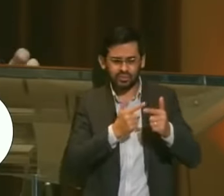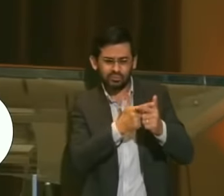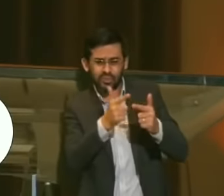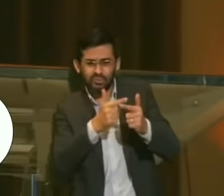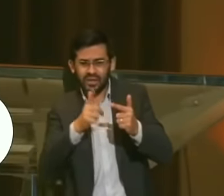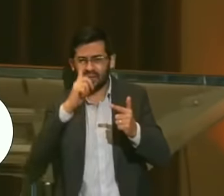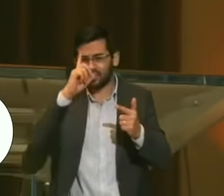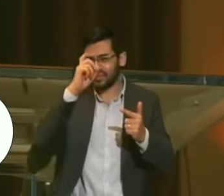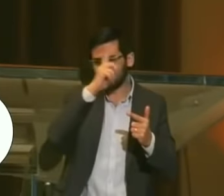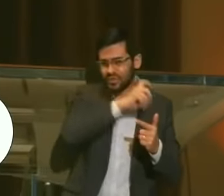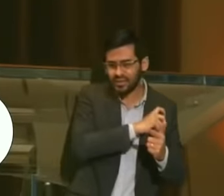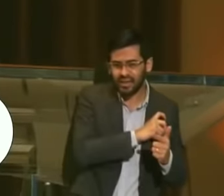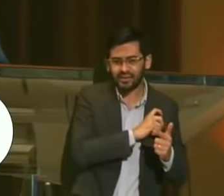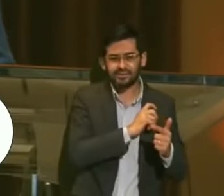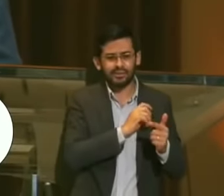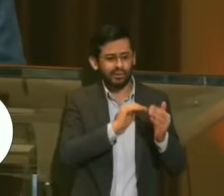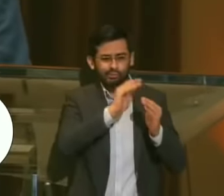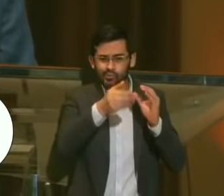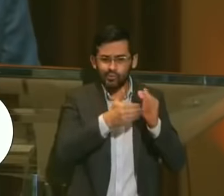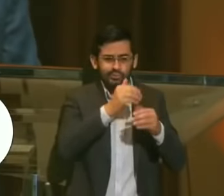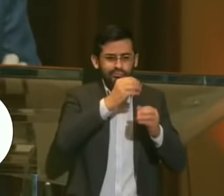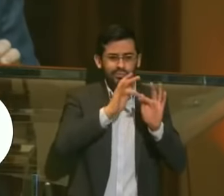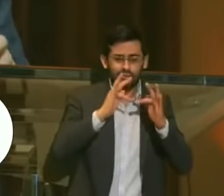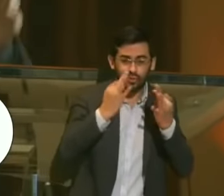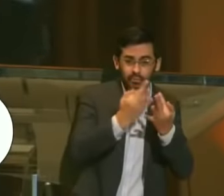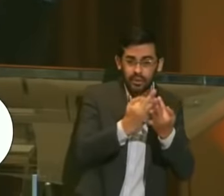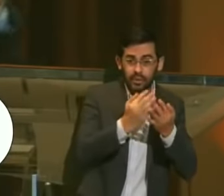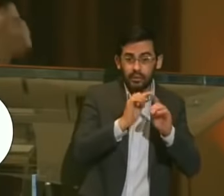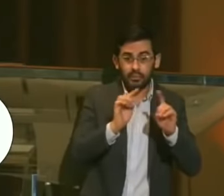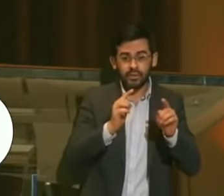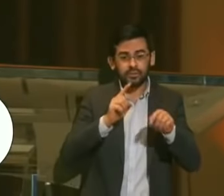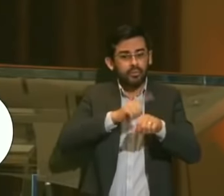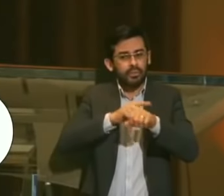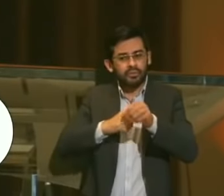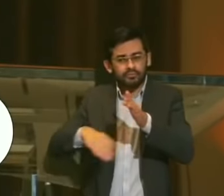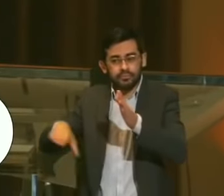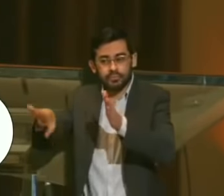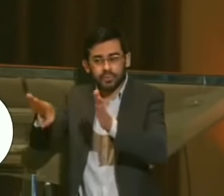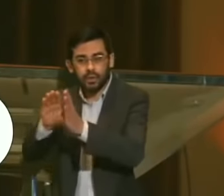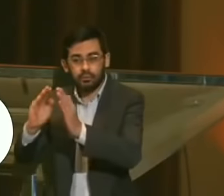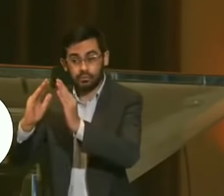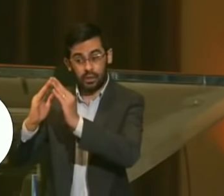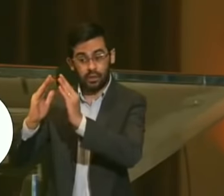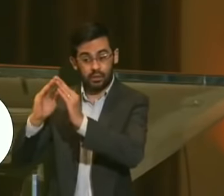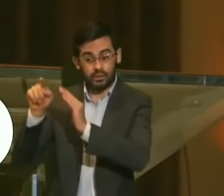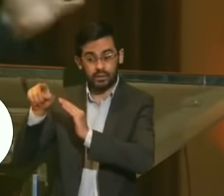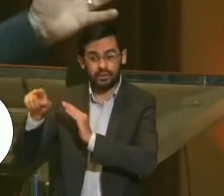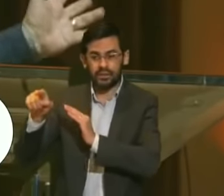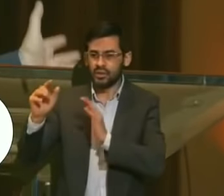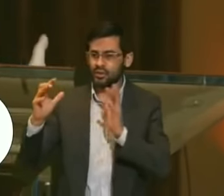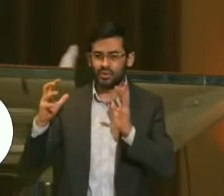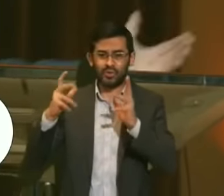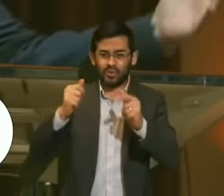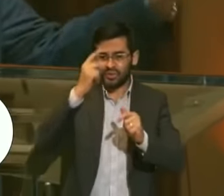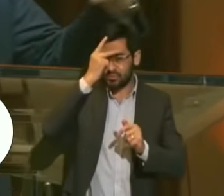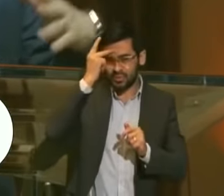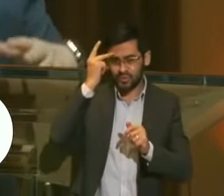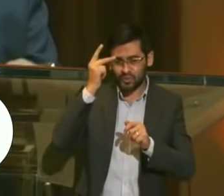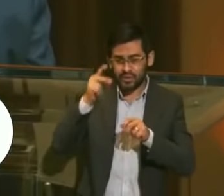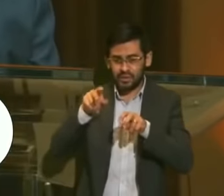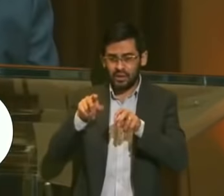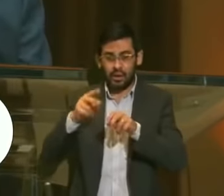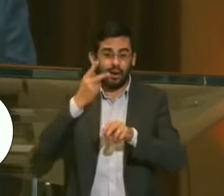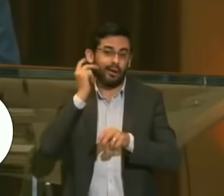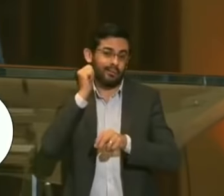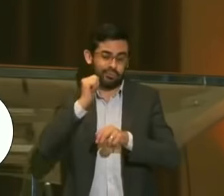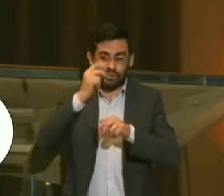das dificuldades, dos problemas. E quando a gente chegou naquela casa, estava todo mundo ali em volta da